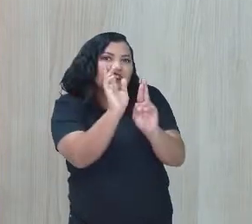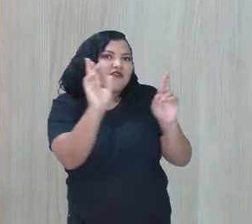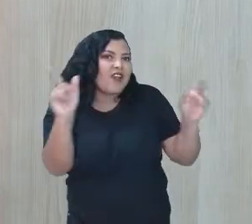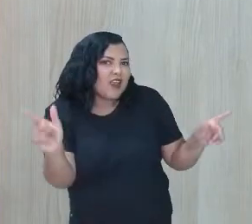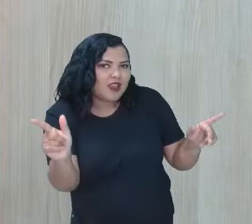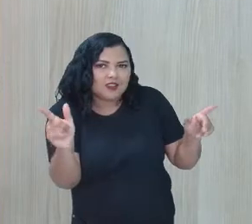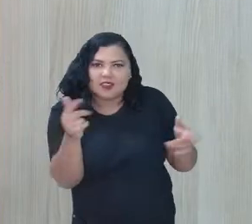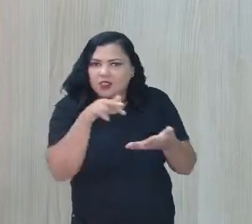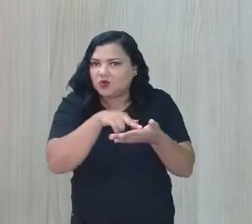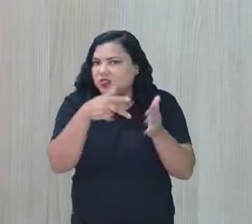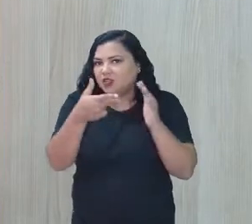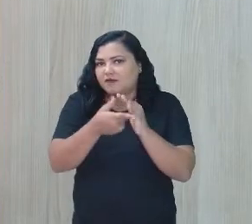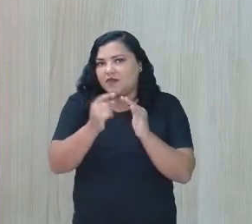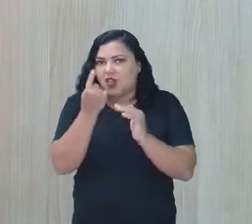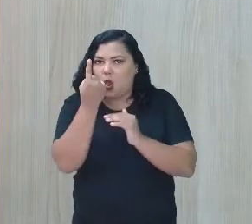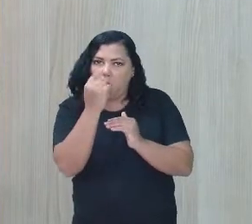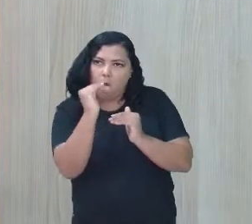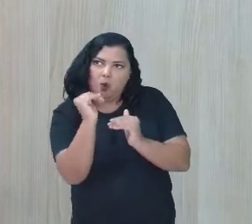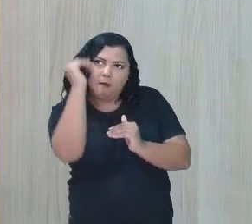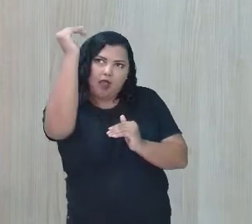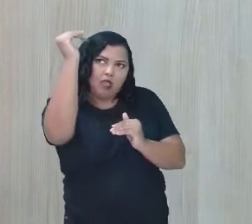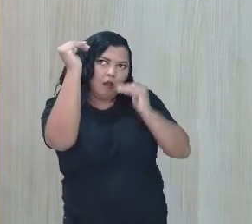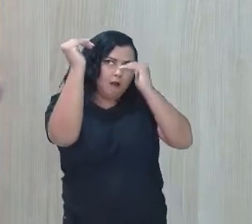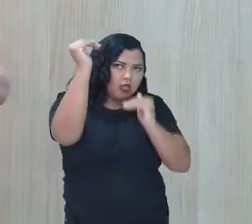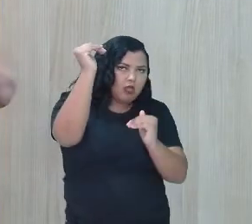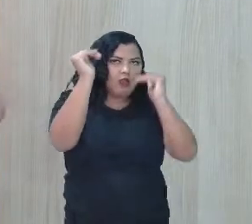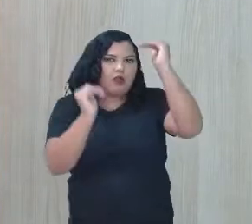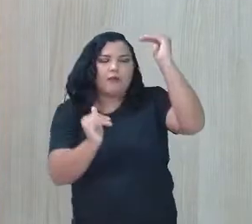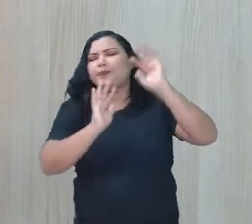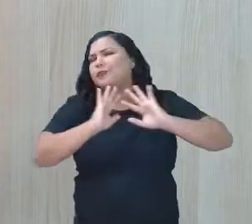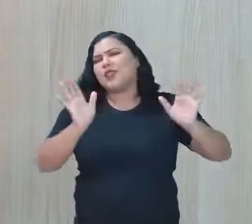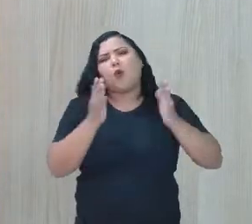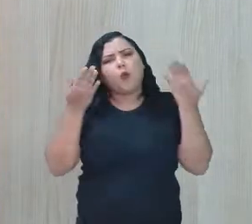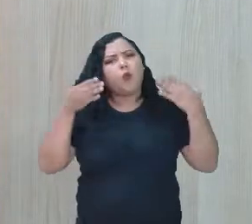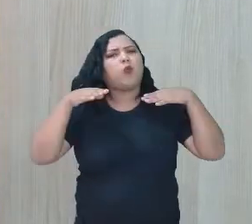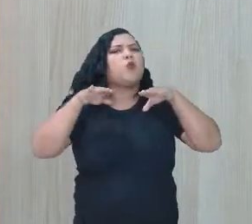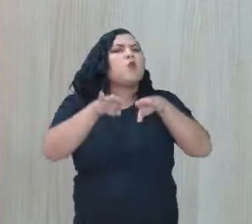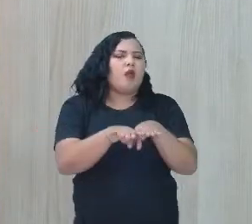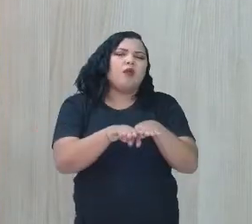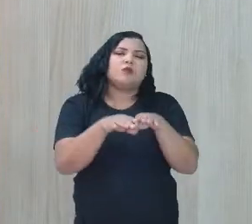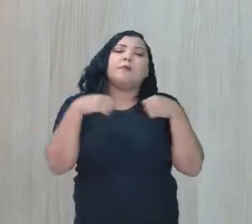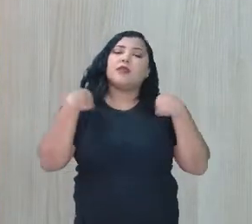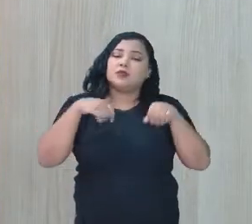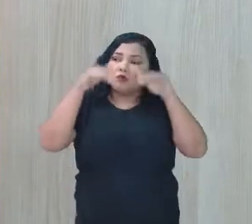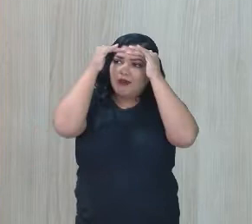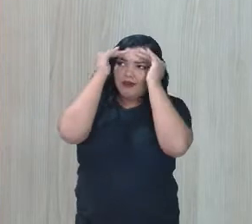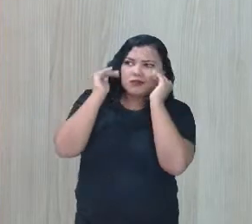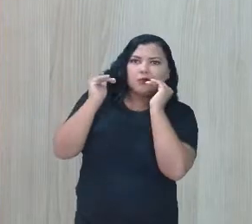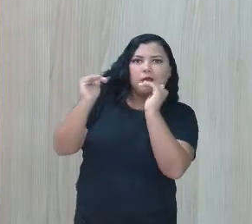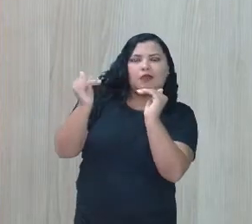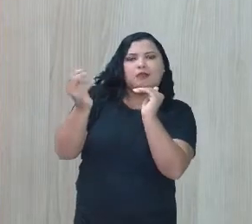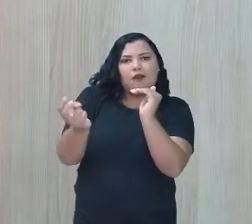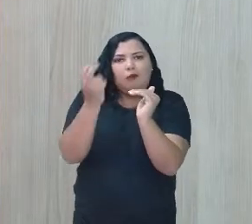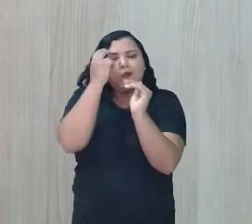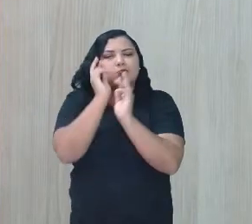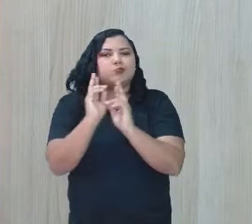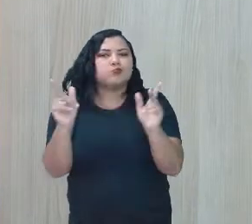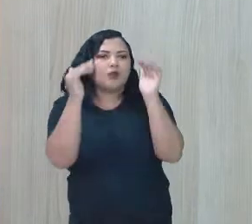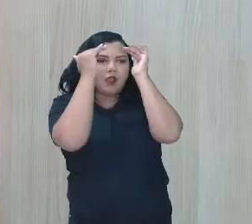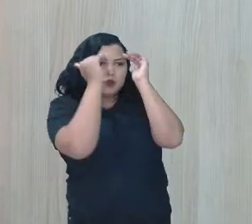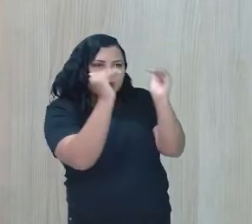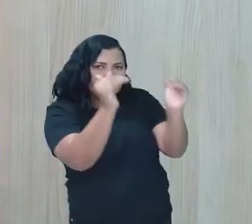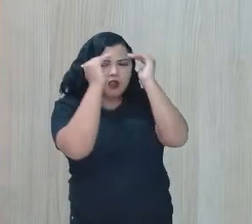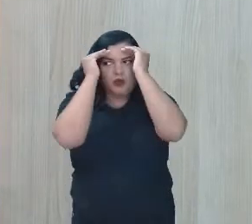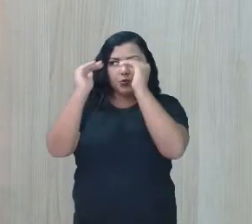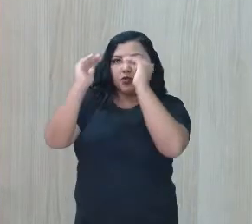culturas superiores, civilizadas e inferiores, incivilizadas. Então a gente tem que deixar isso de lado e passar a respeitar as culturas diferentes no